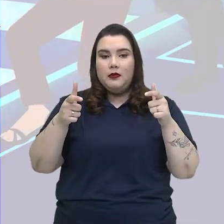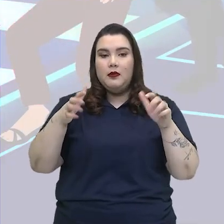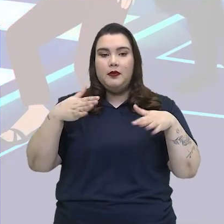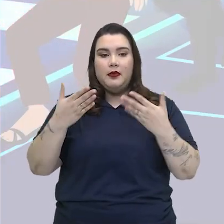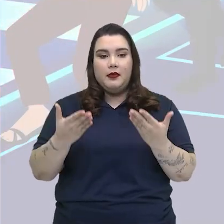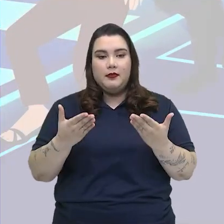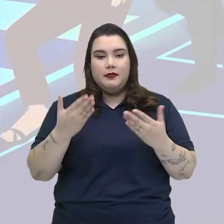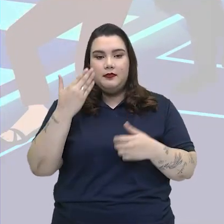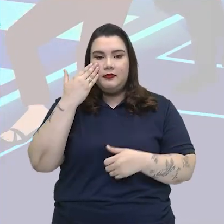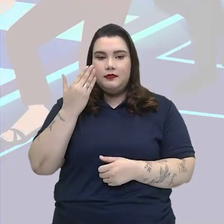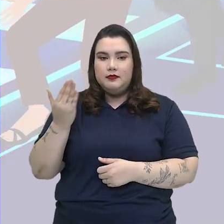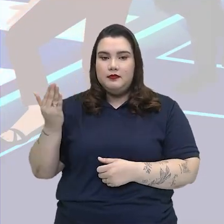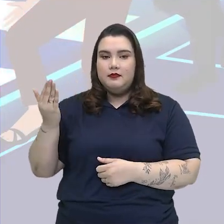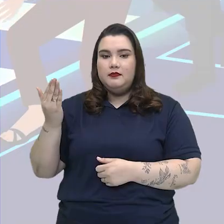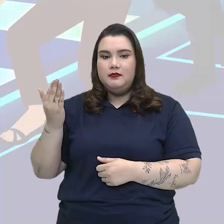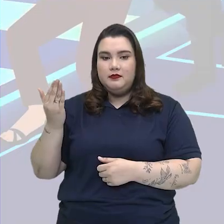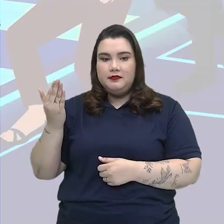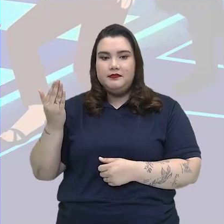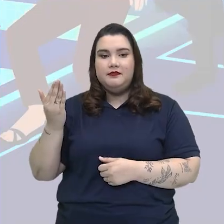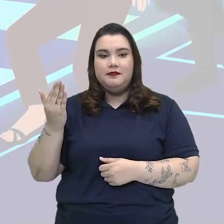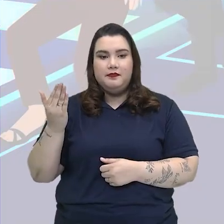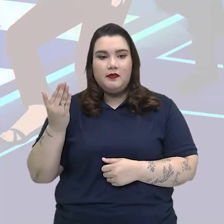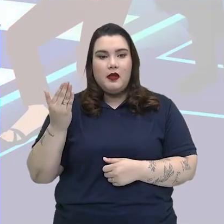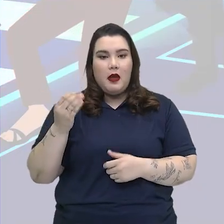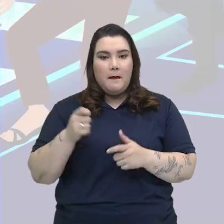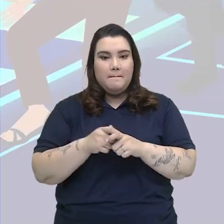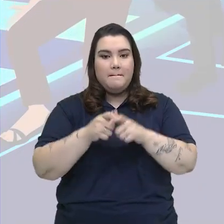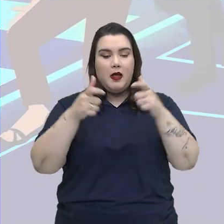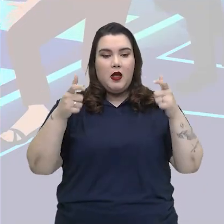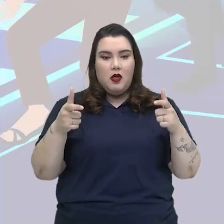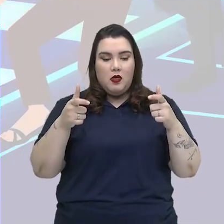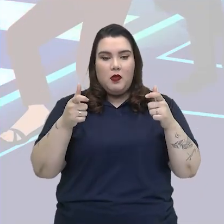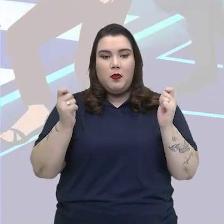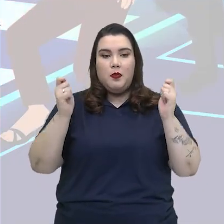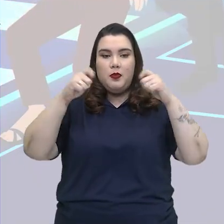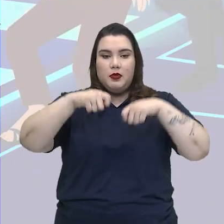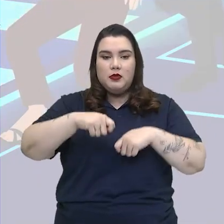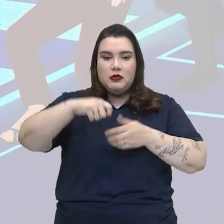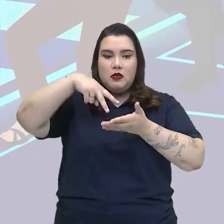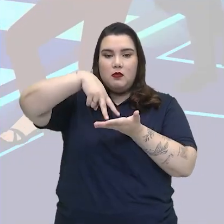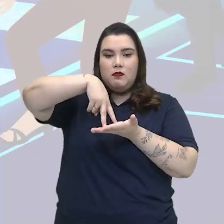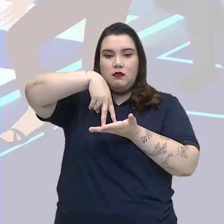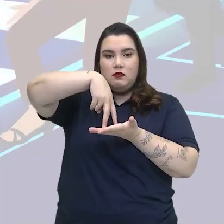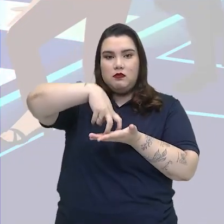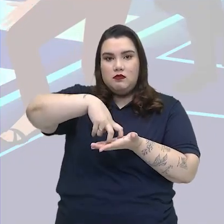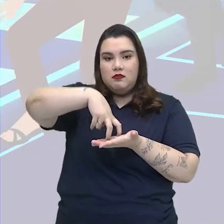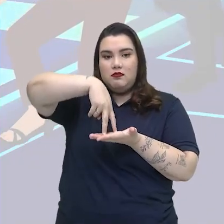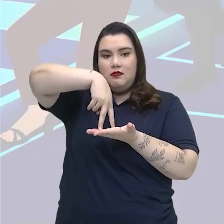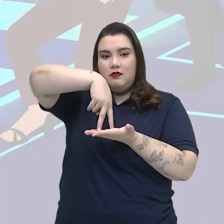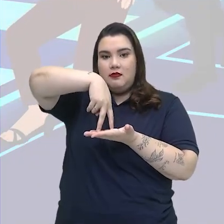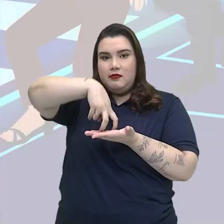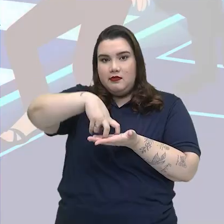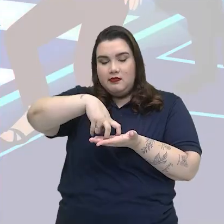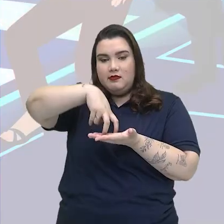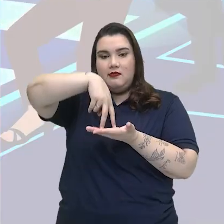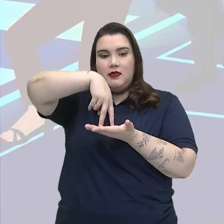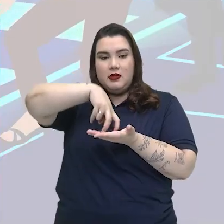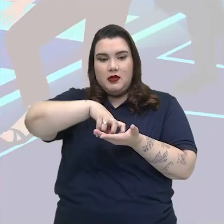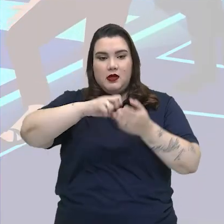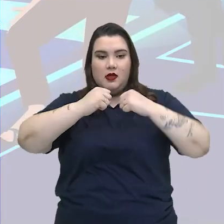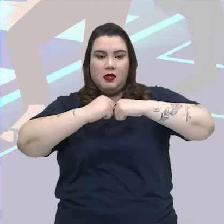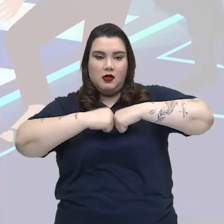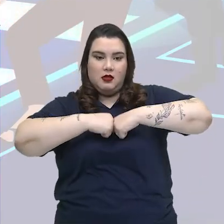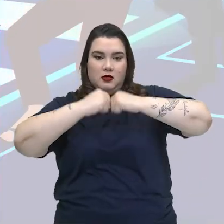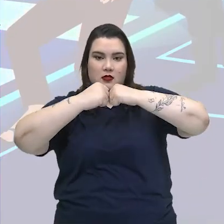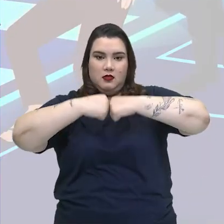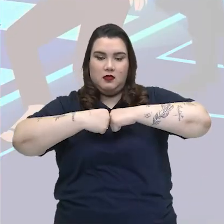na imagem. Muito bem, quem nos permite fazer esse movimento? As